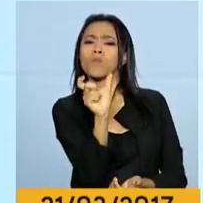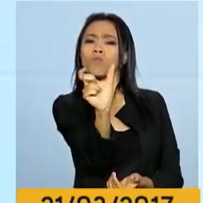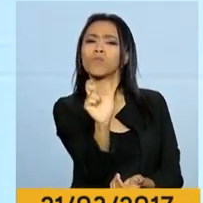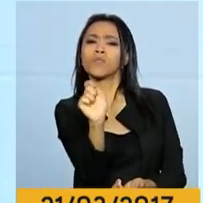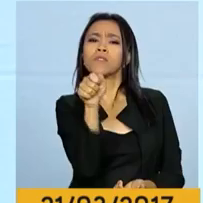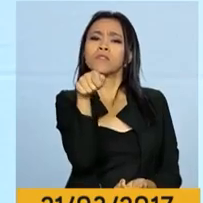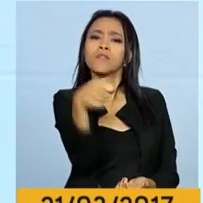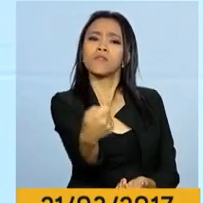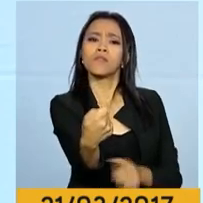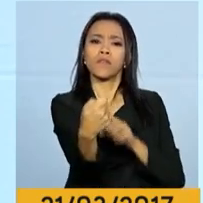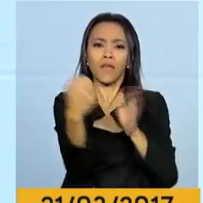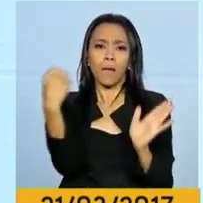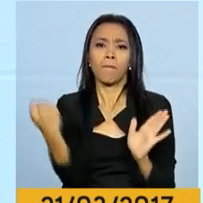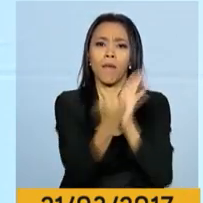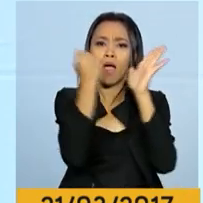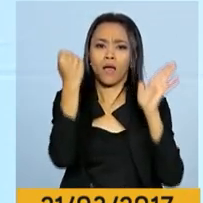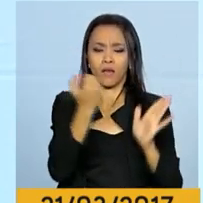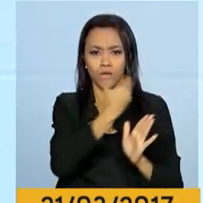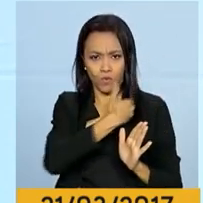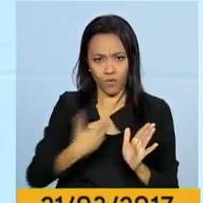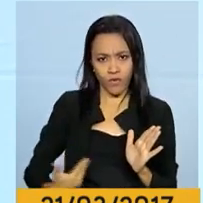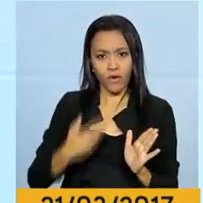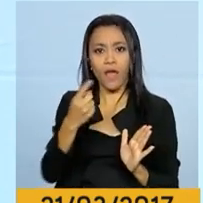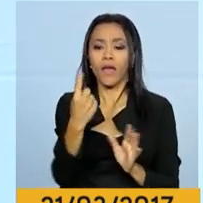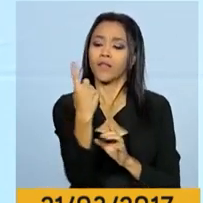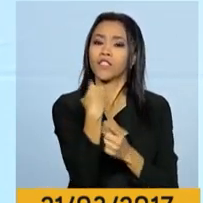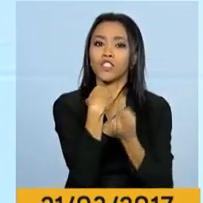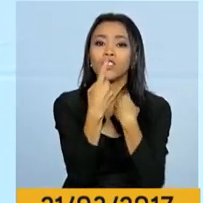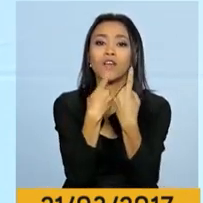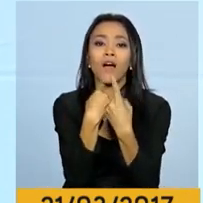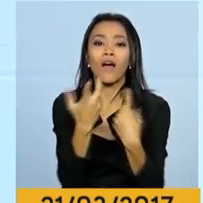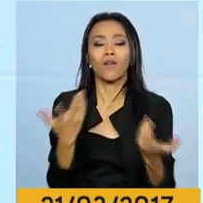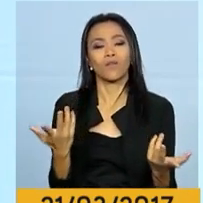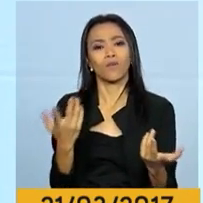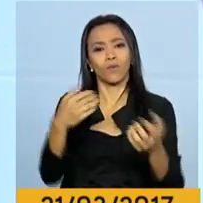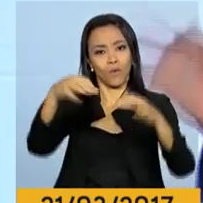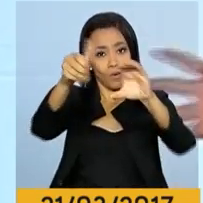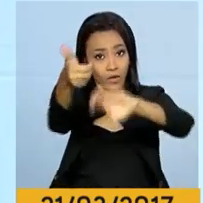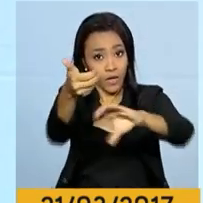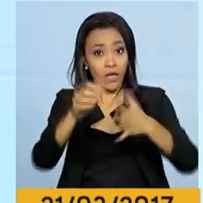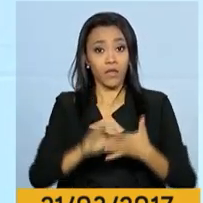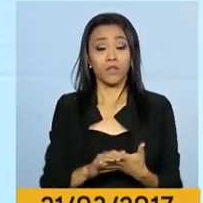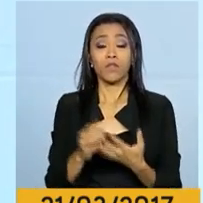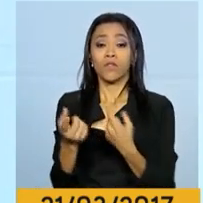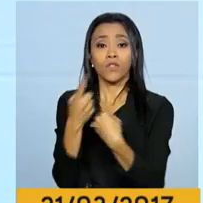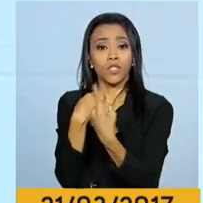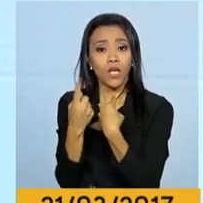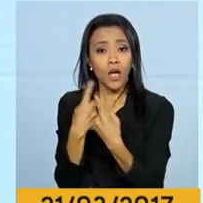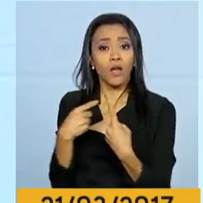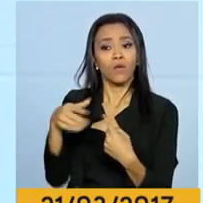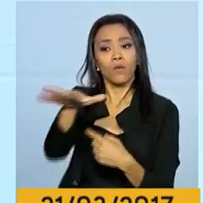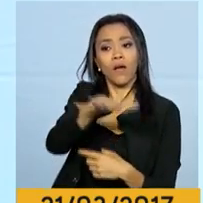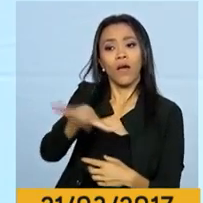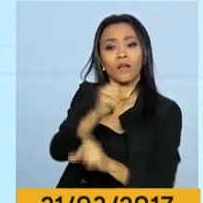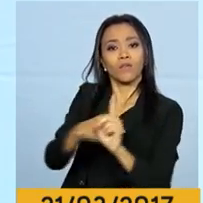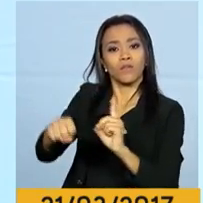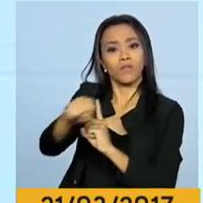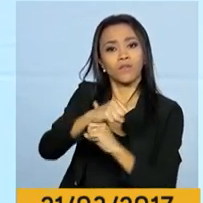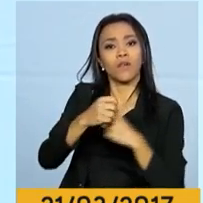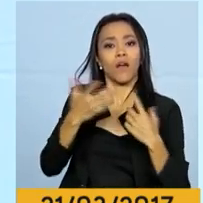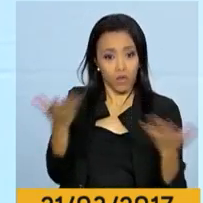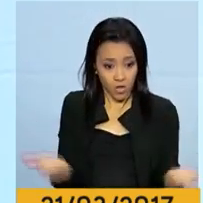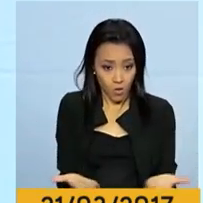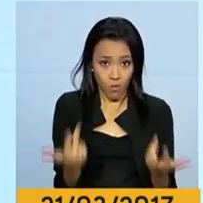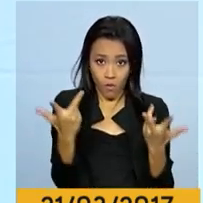nosso governo, que é a marca do nosso governo, que é o diálogo. Diálogo com o Congresso Nacional, diálogo com os setores sociais, não é? Como estamos